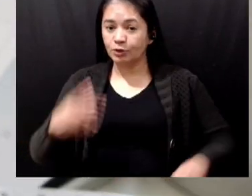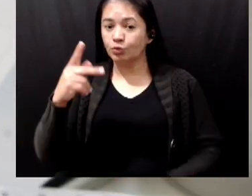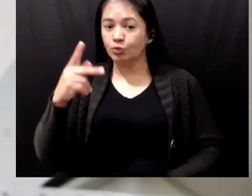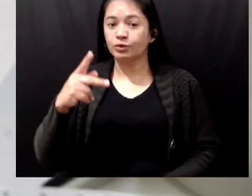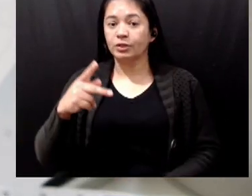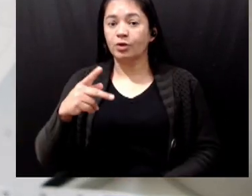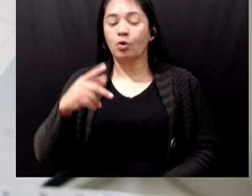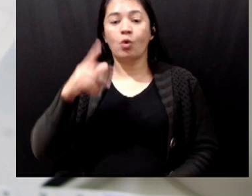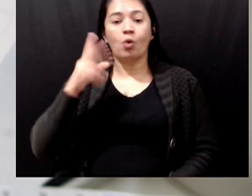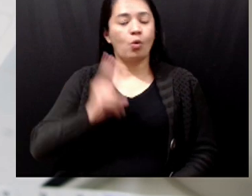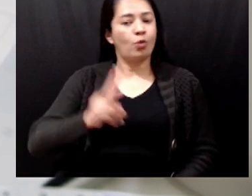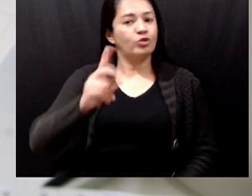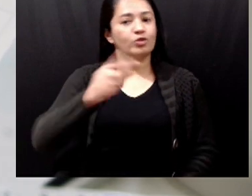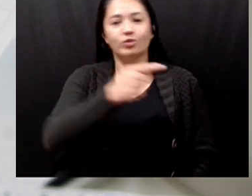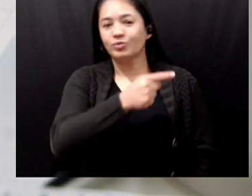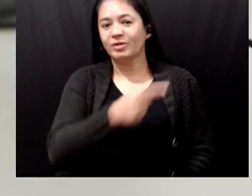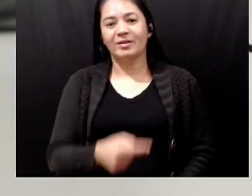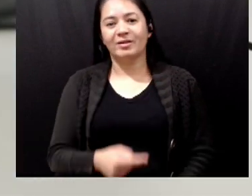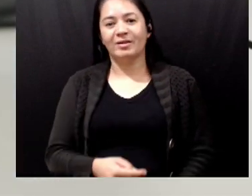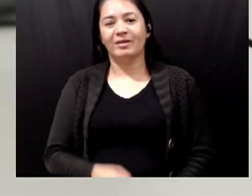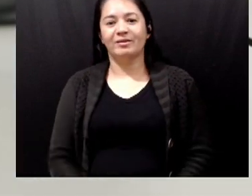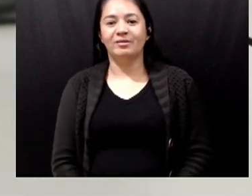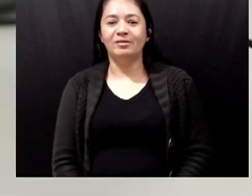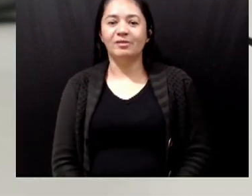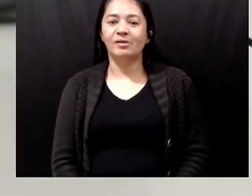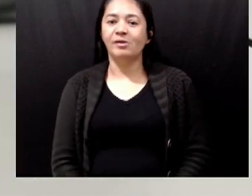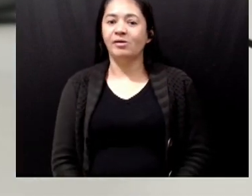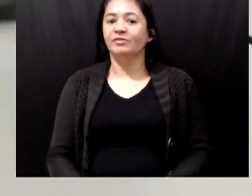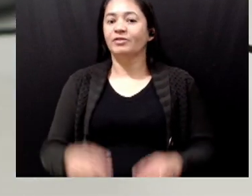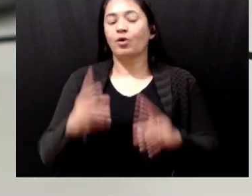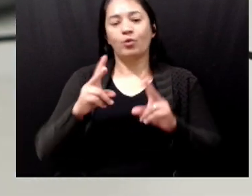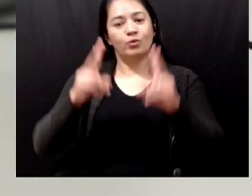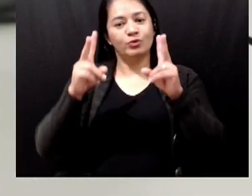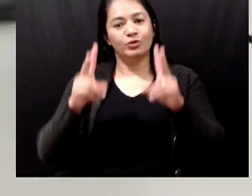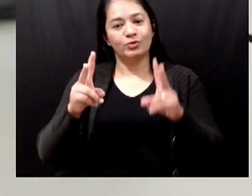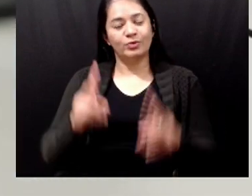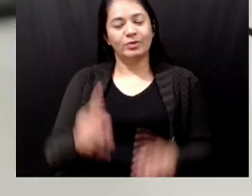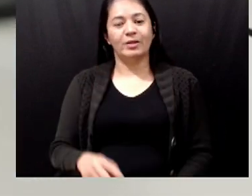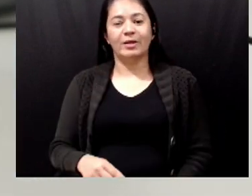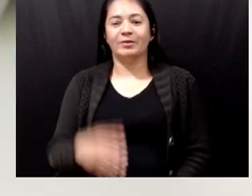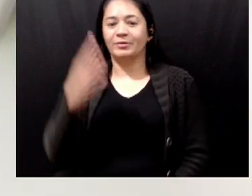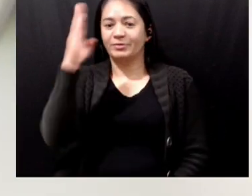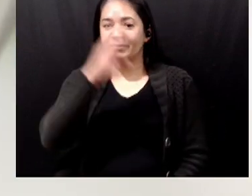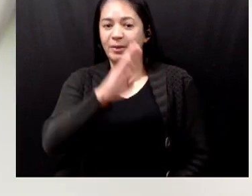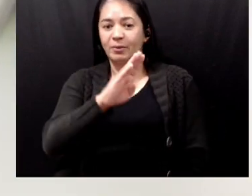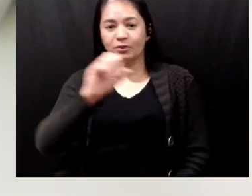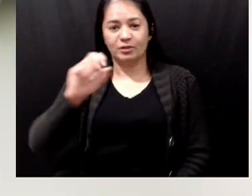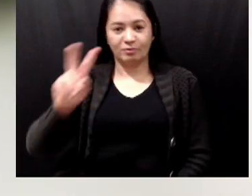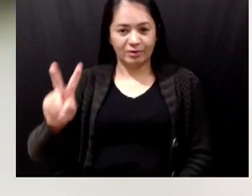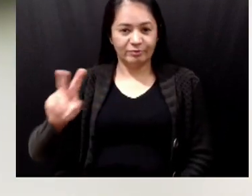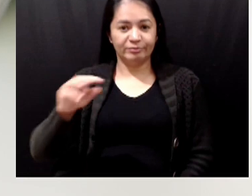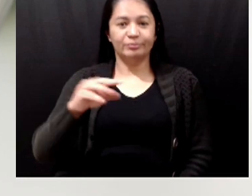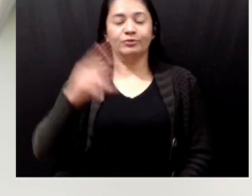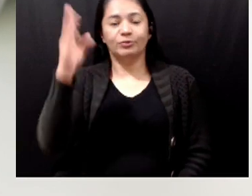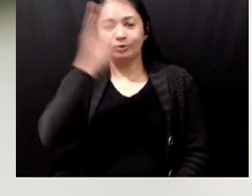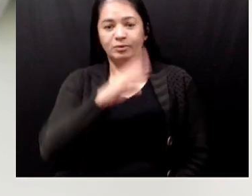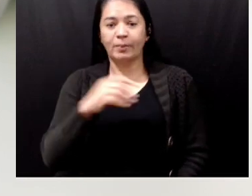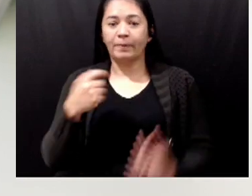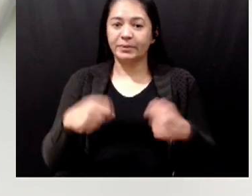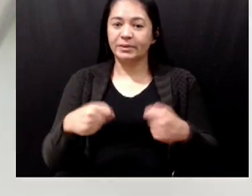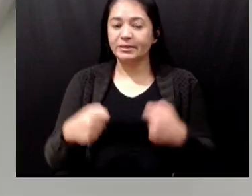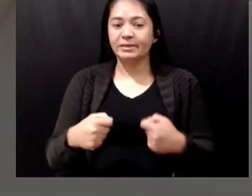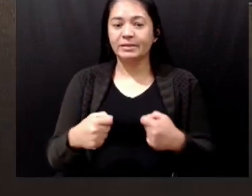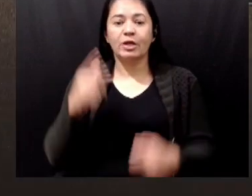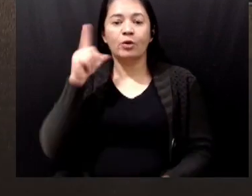lá no fundo, nesse servidor da Bolsa de Valores do Brasil. Então, você só tem que, de novo, fazer esse vínculo, conseguir visualizar. E como eu digo, você não